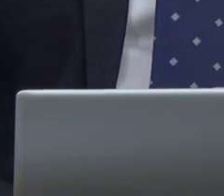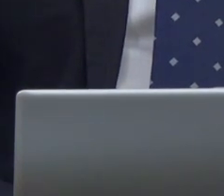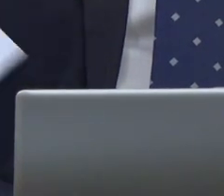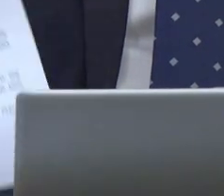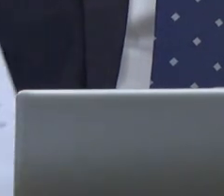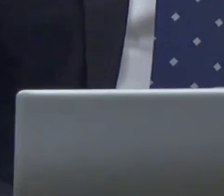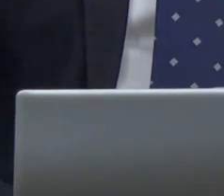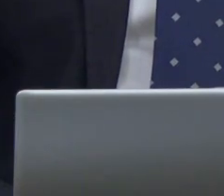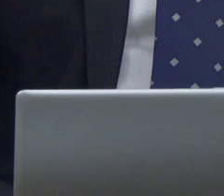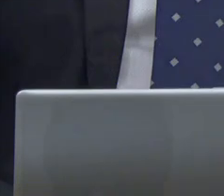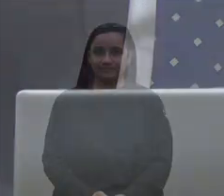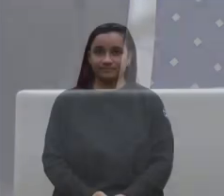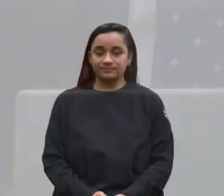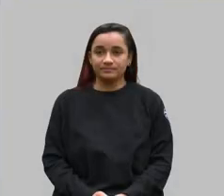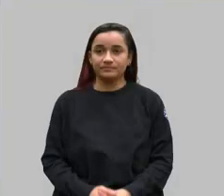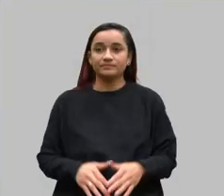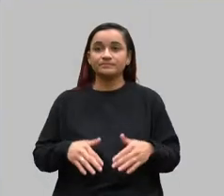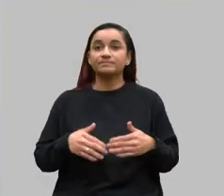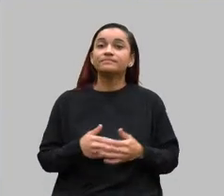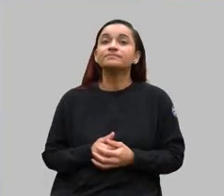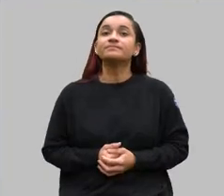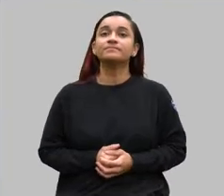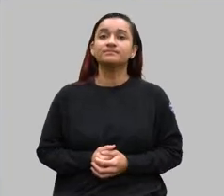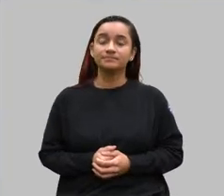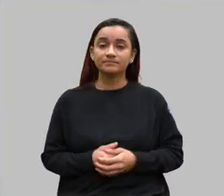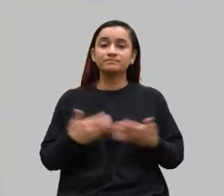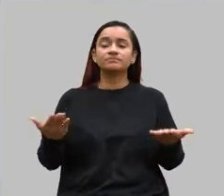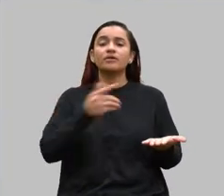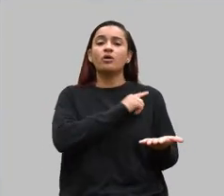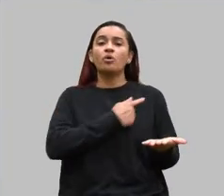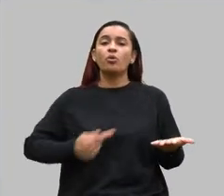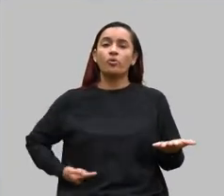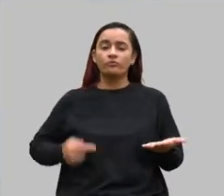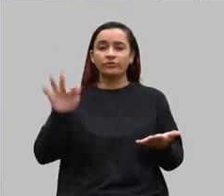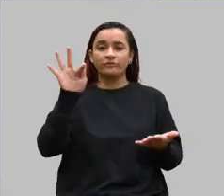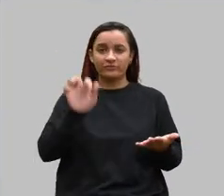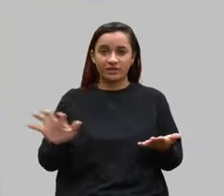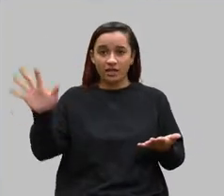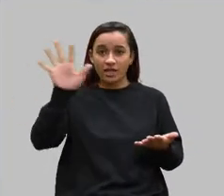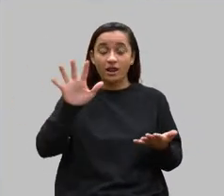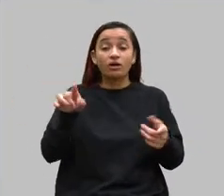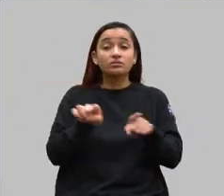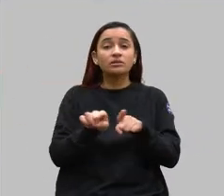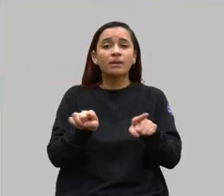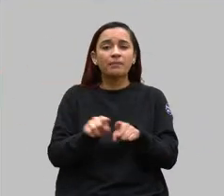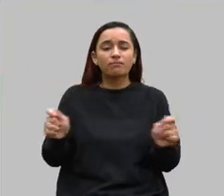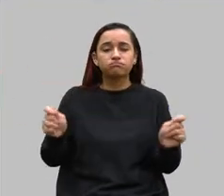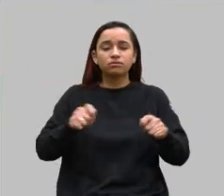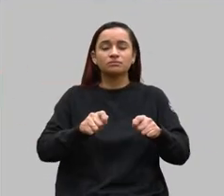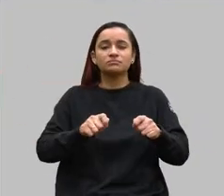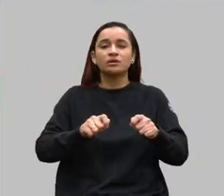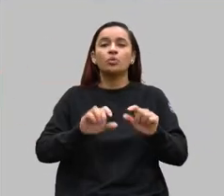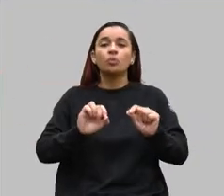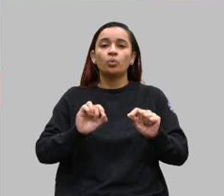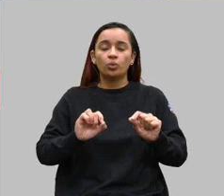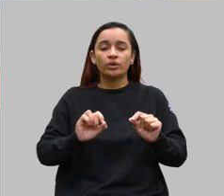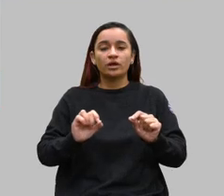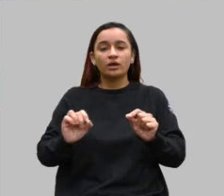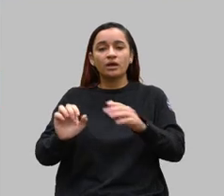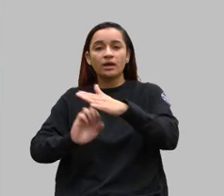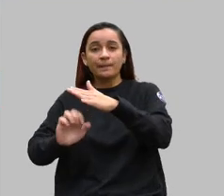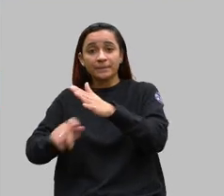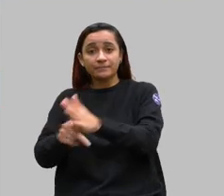PL negociação o governo federal possibilitou que as concessionárias renovasse